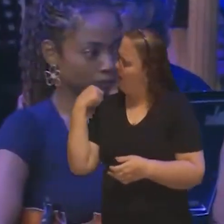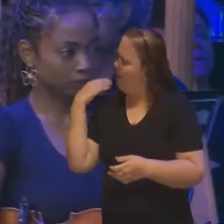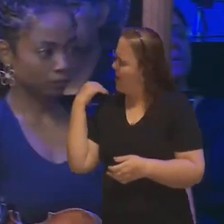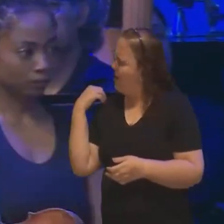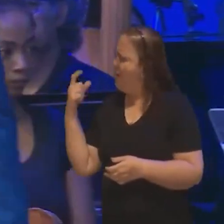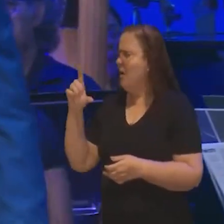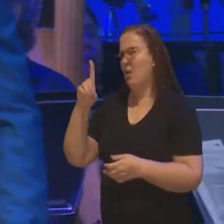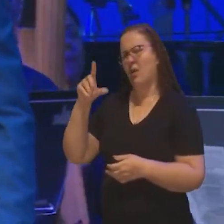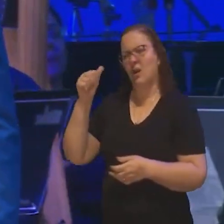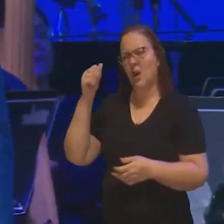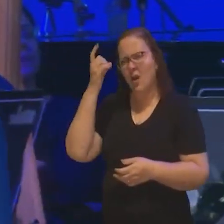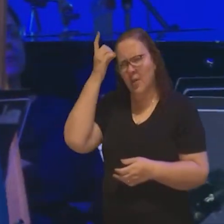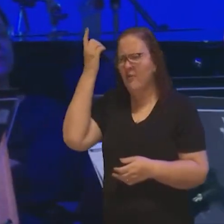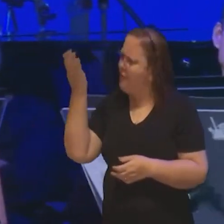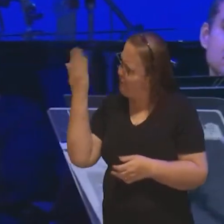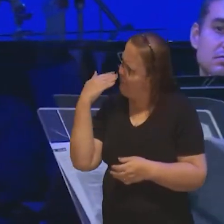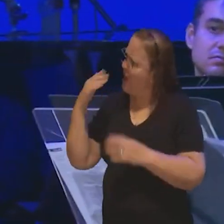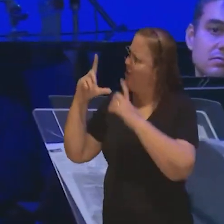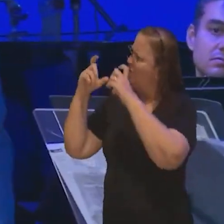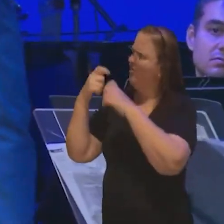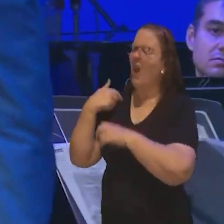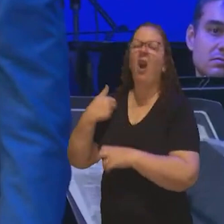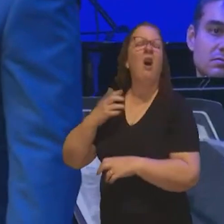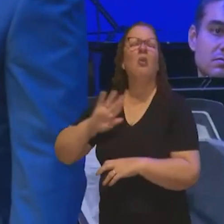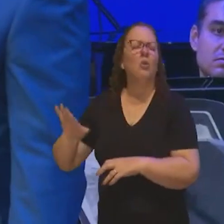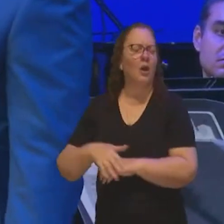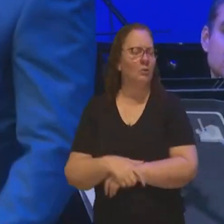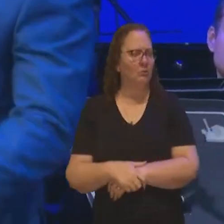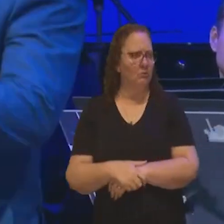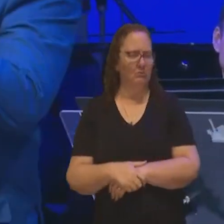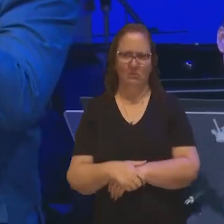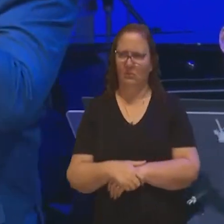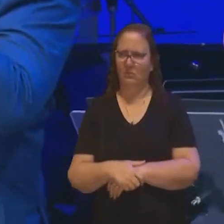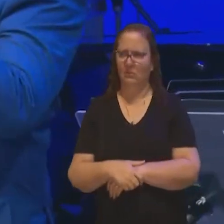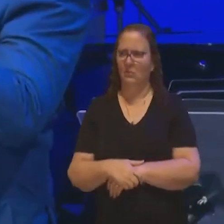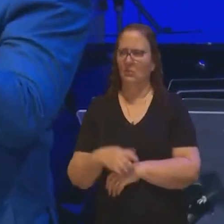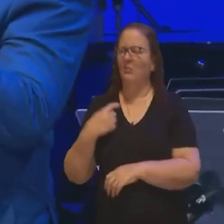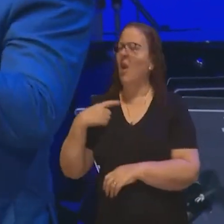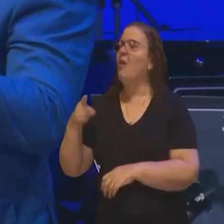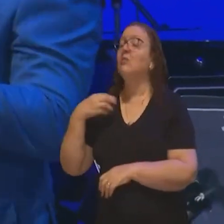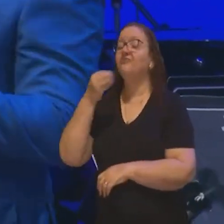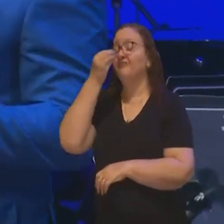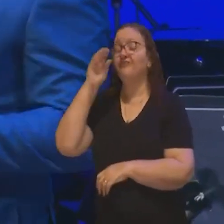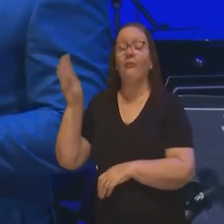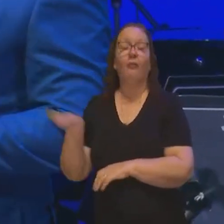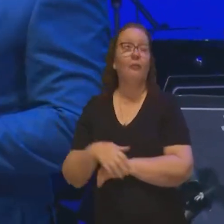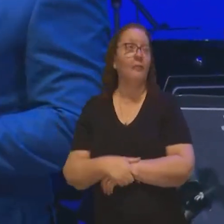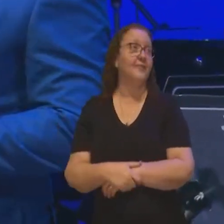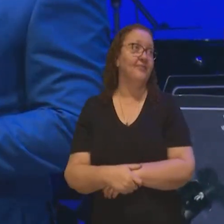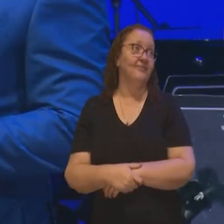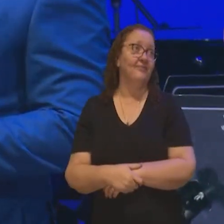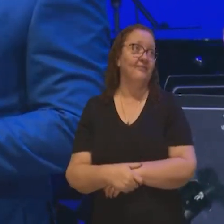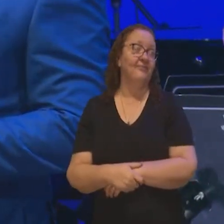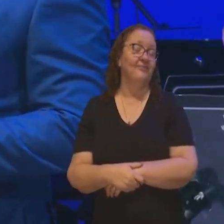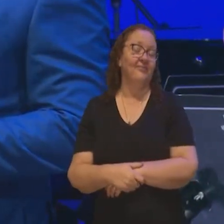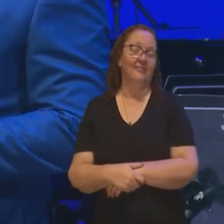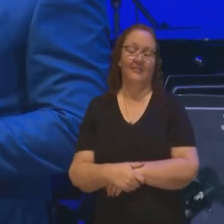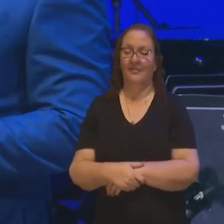Davi, você não vai tirar fotografia? Eu disse, não, eu não quero não. Eu não dei a mínima importância para aquela